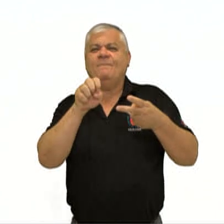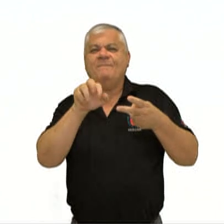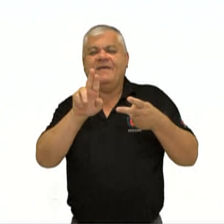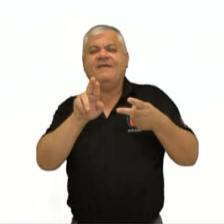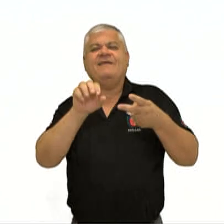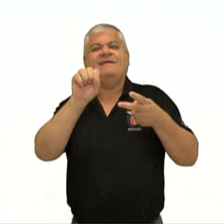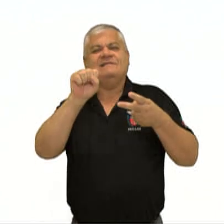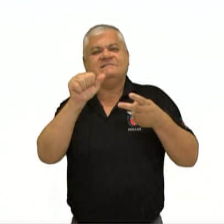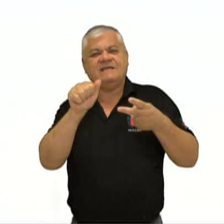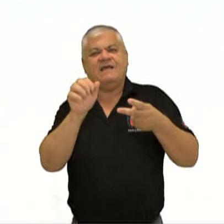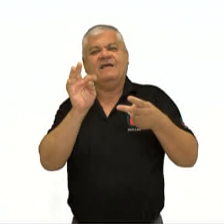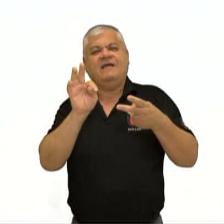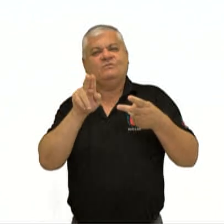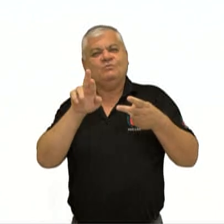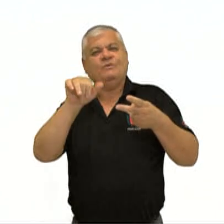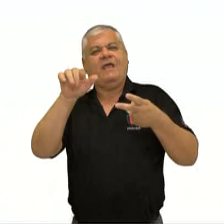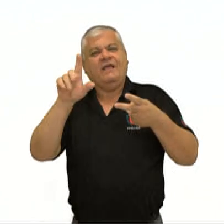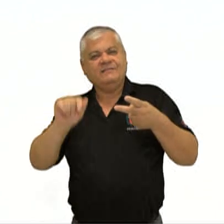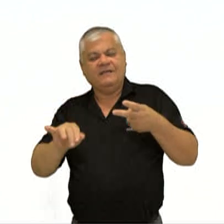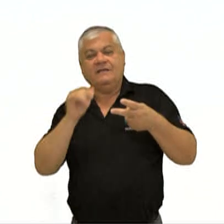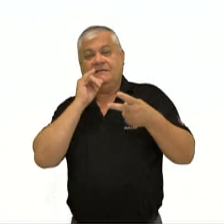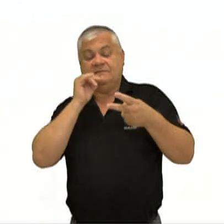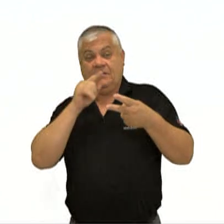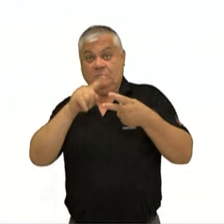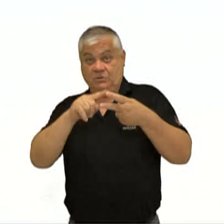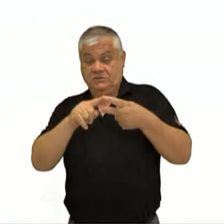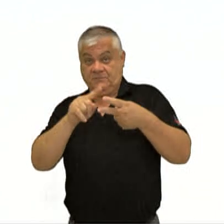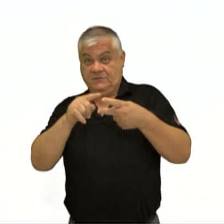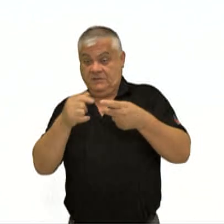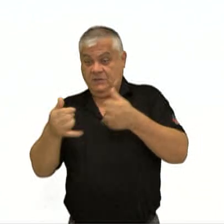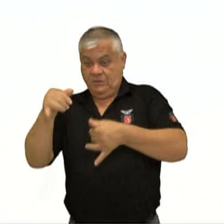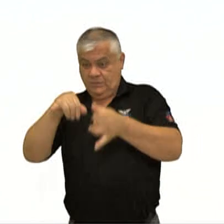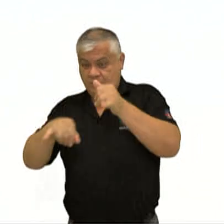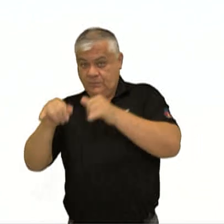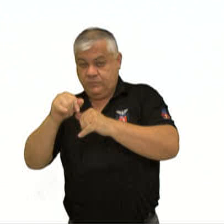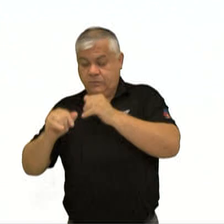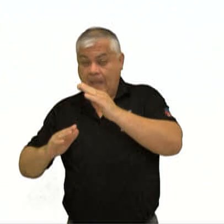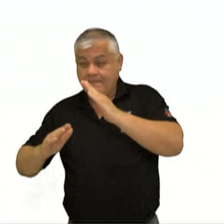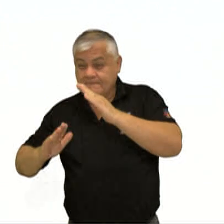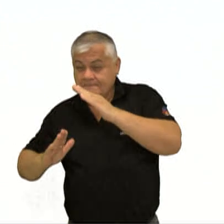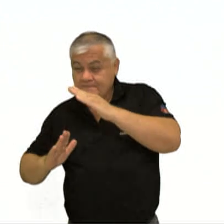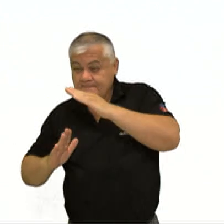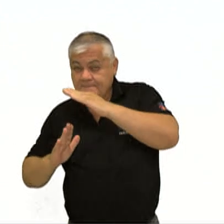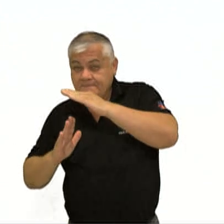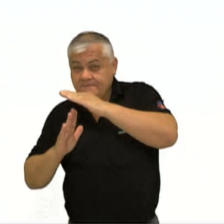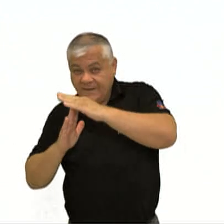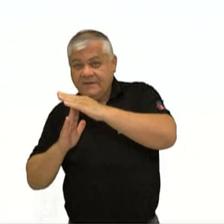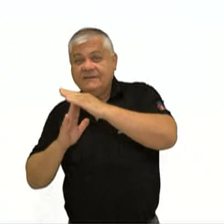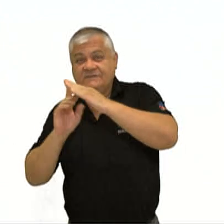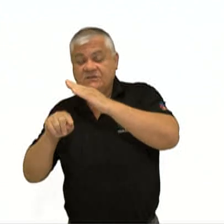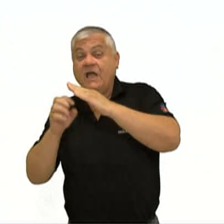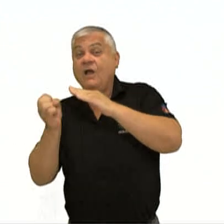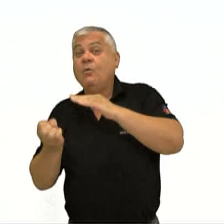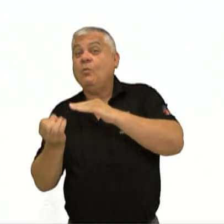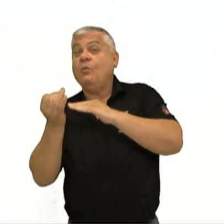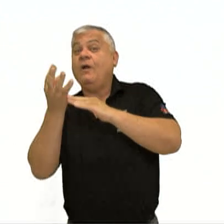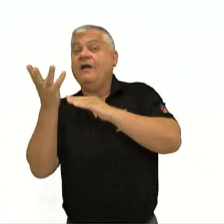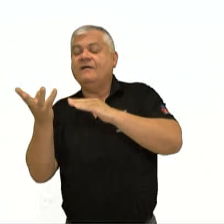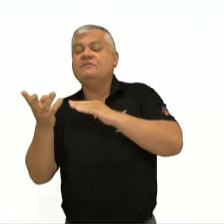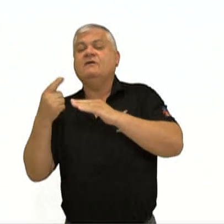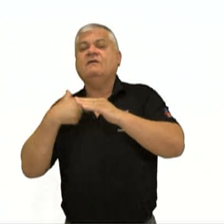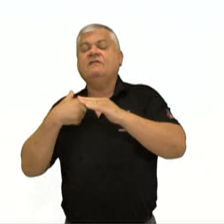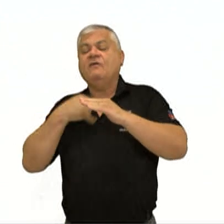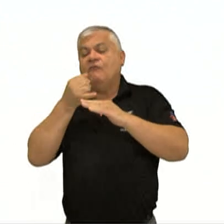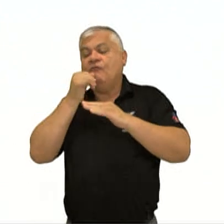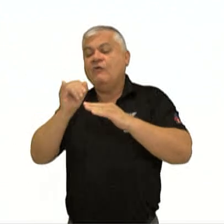soluto dissolvida em uma solução insaturada está próxima do limite, descrito pelo coeficiente de solubilidade, a gente